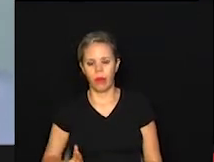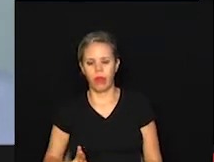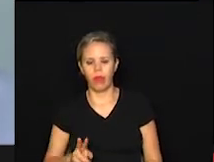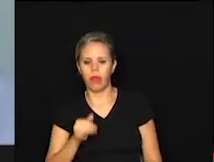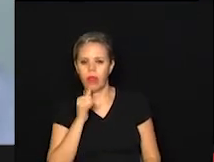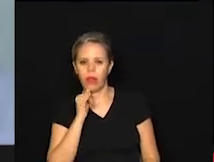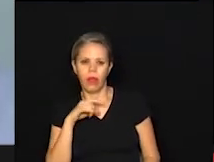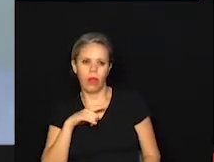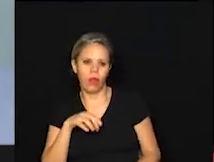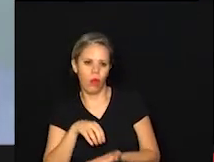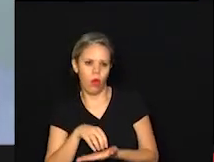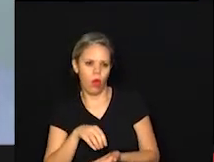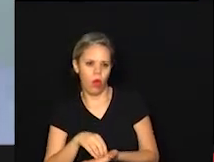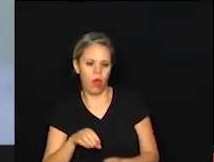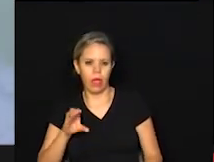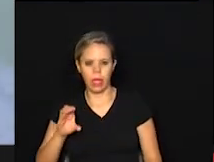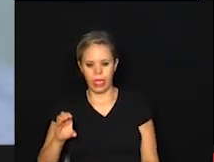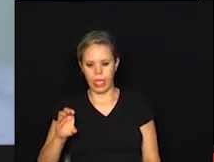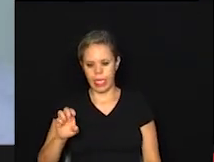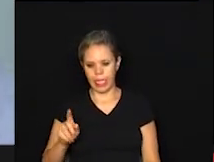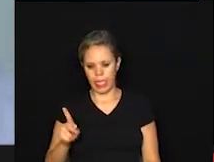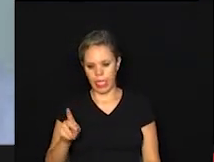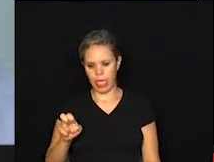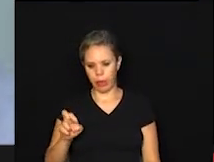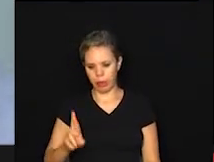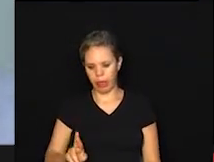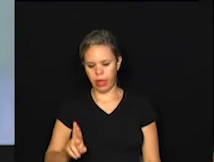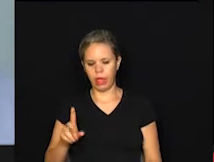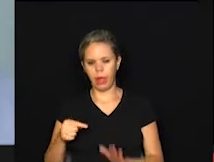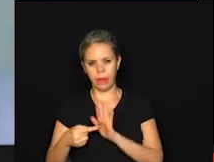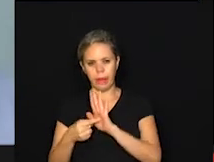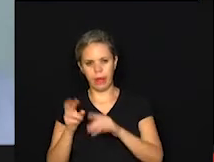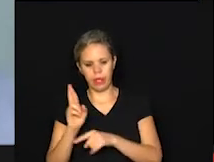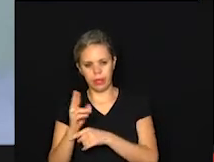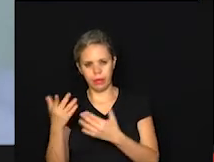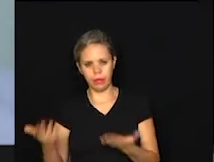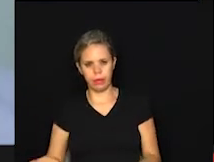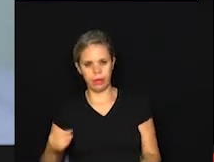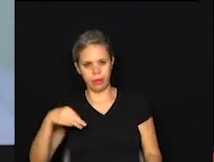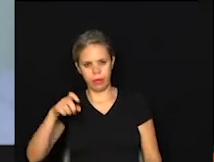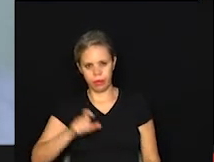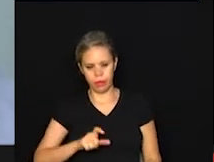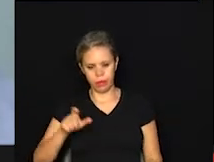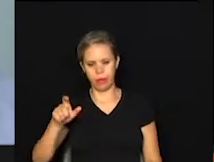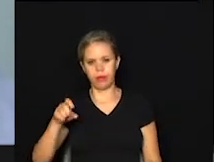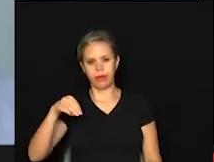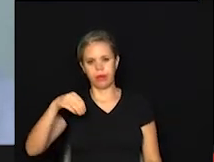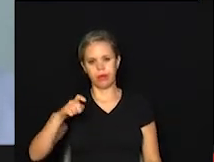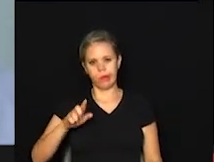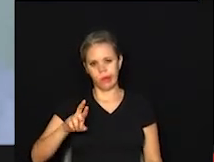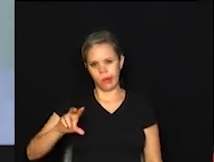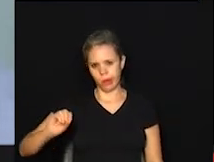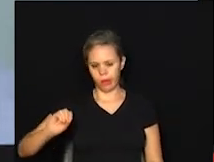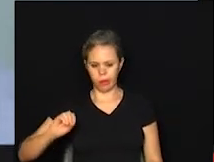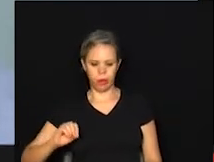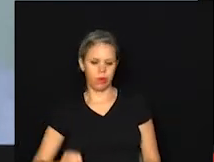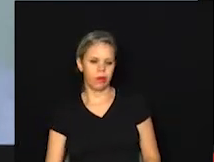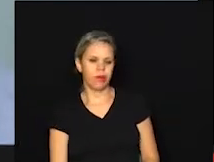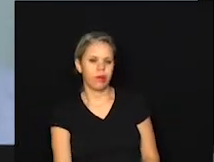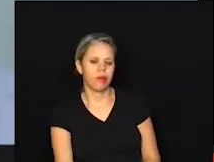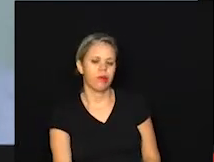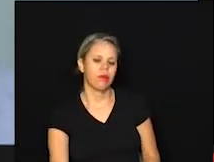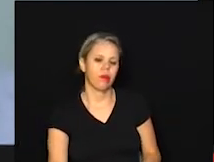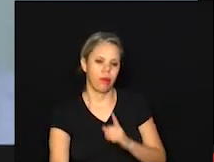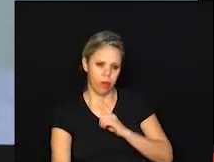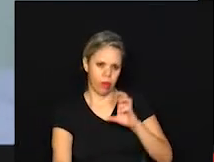o órgão, que é a CEPIR, que é muito representada aqui, muito bem representada pelo Max e o Marcelo. E ainda temos a